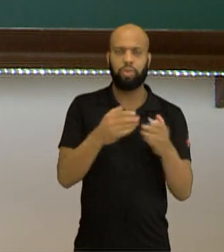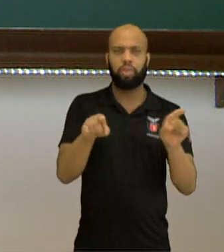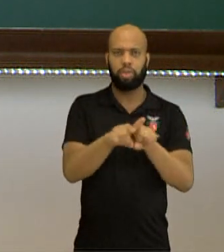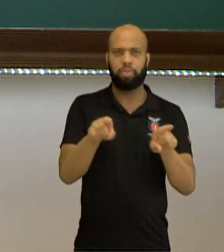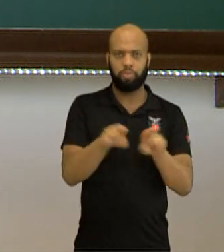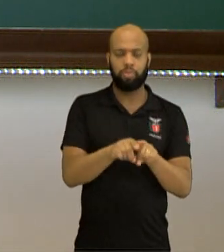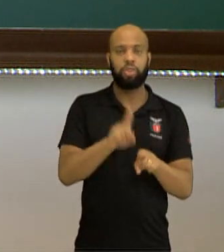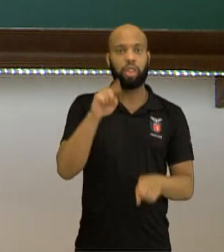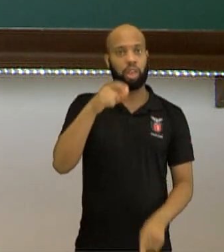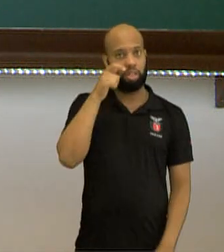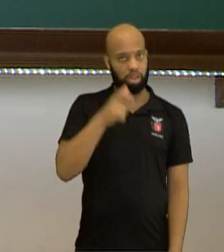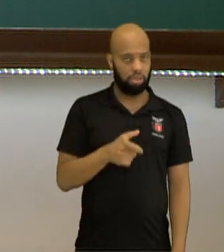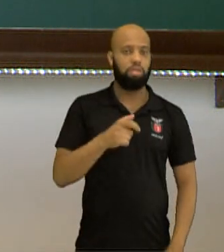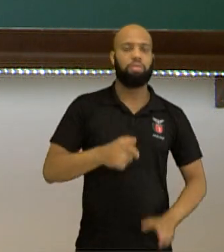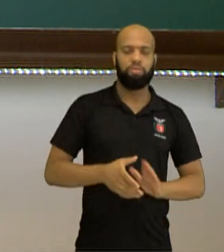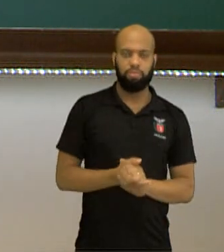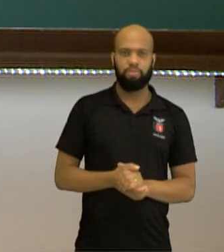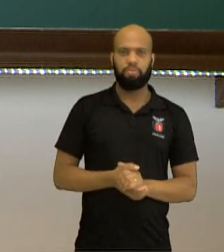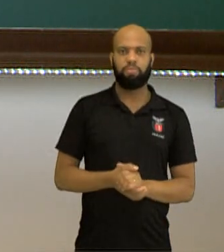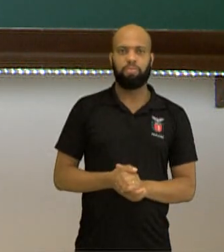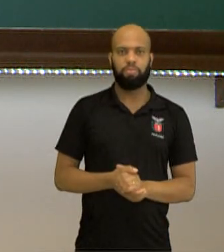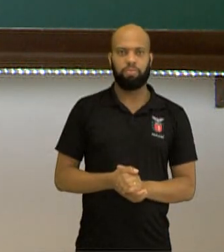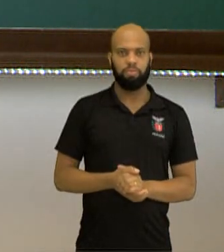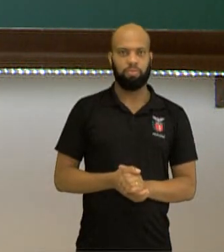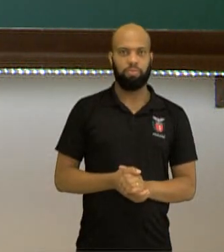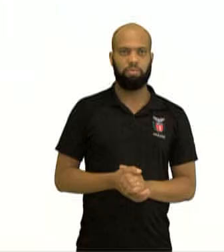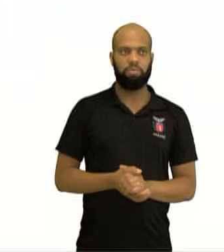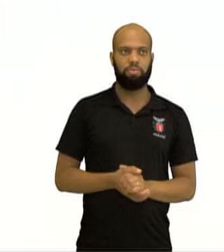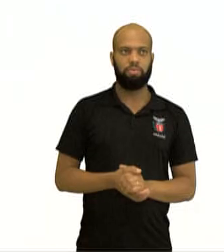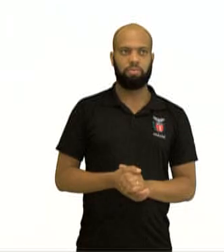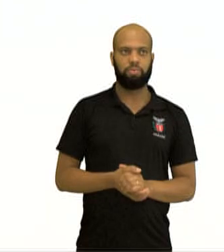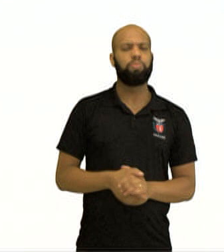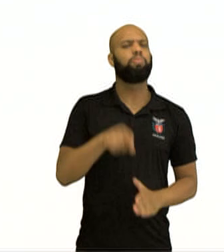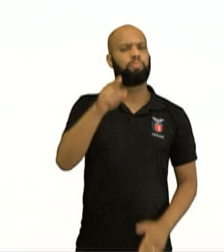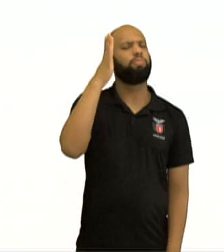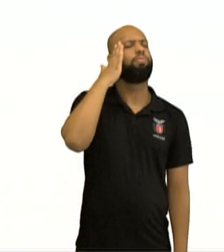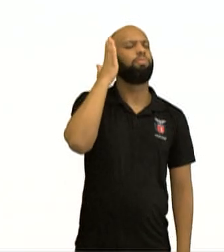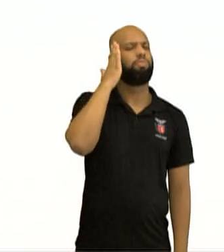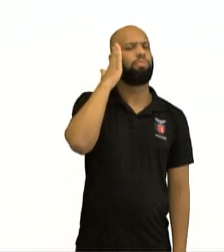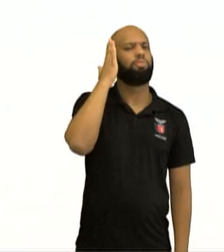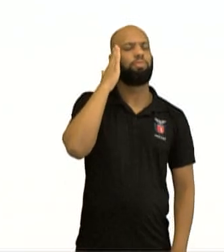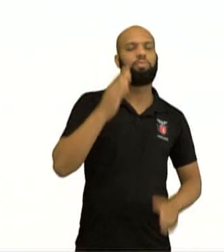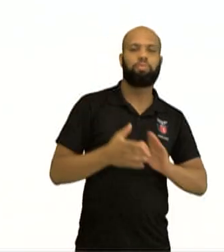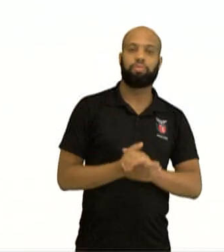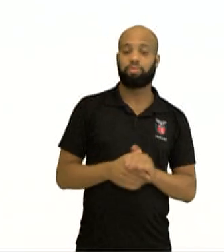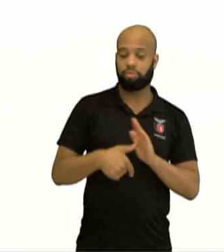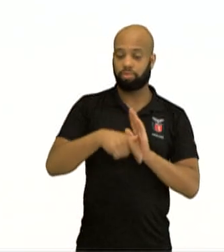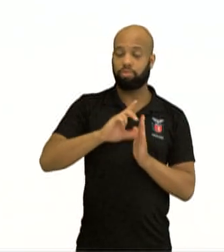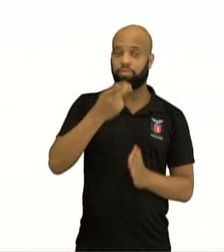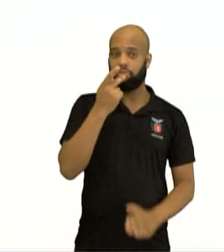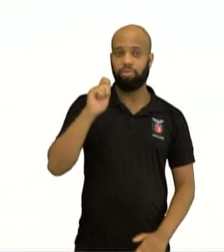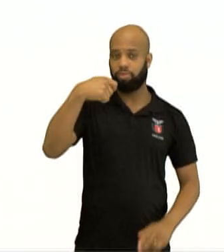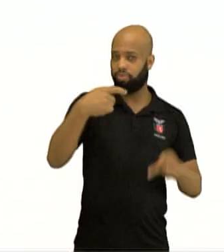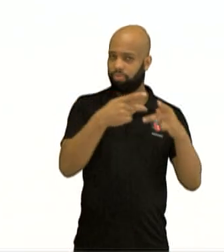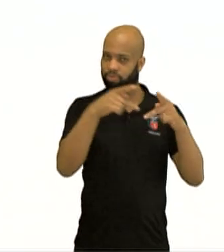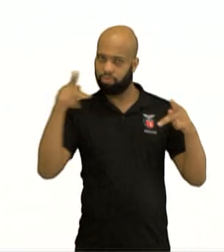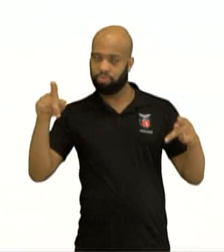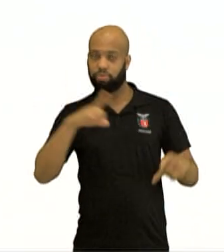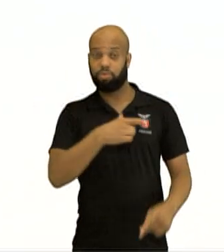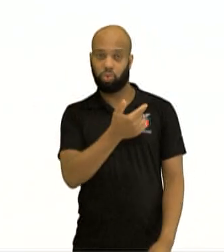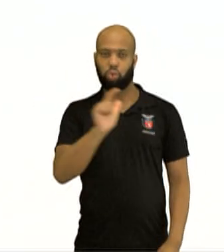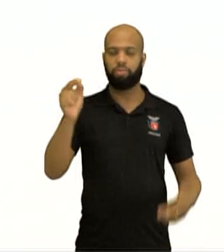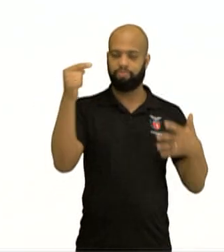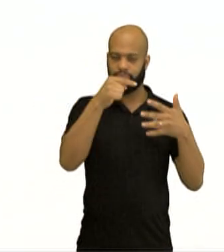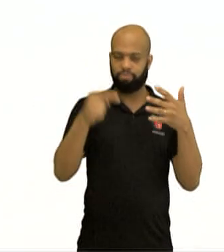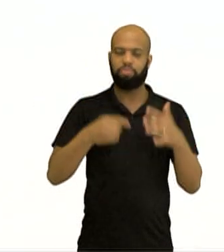coisa interessante aí, gente. Vamos lá. Eu sei que você sabe, um pouquinho antes de a gente falar de proteínas, vamos falar de um outro